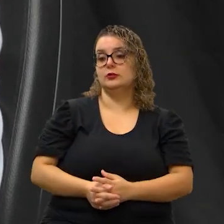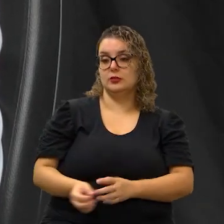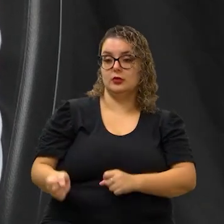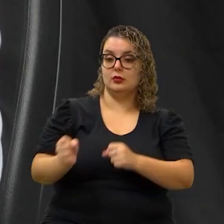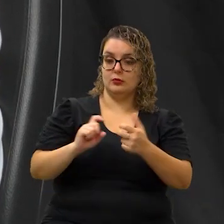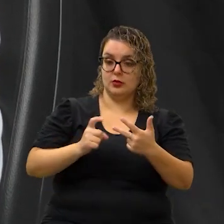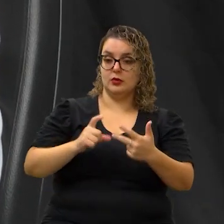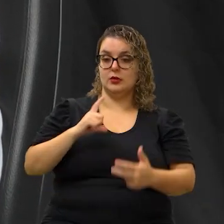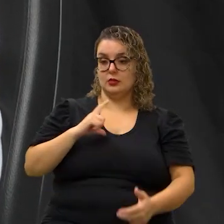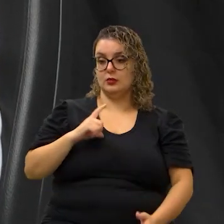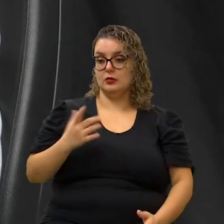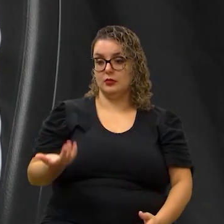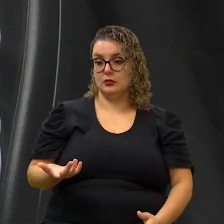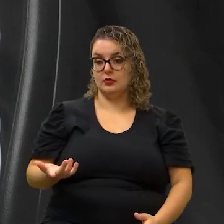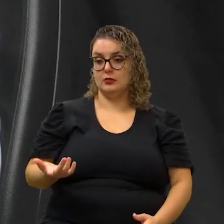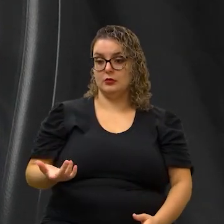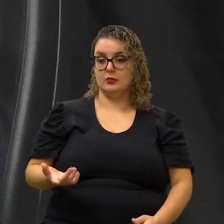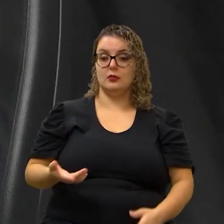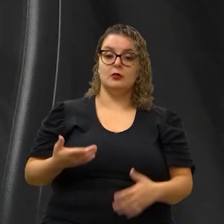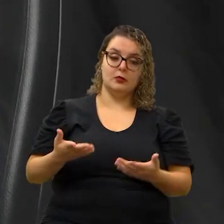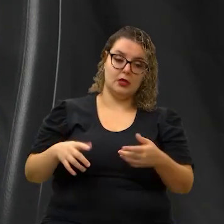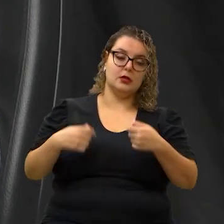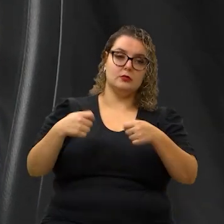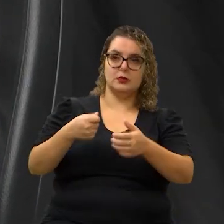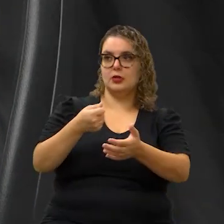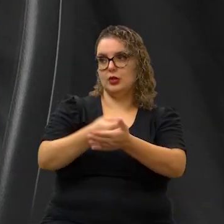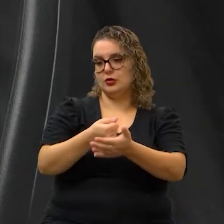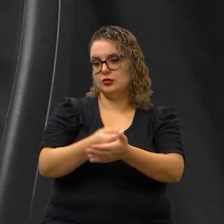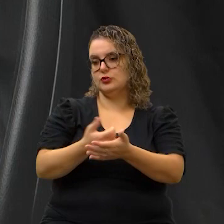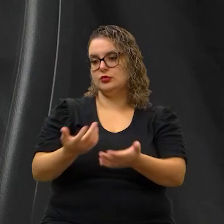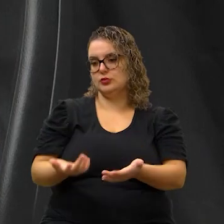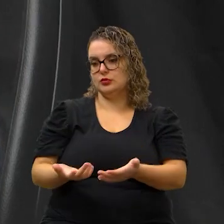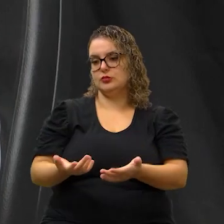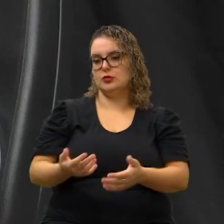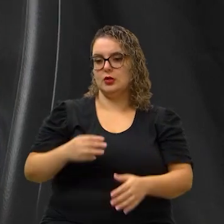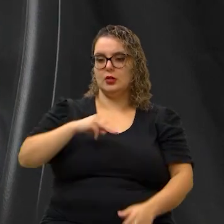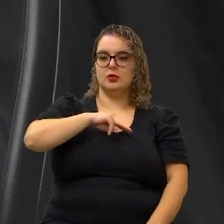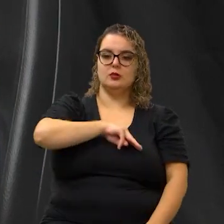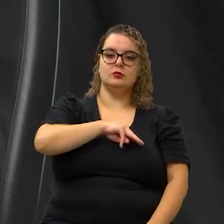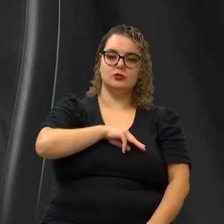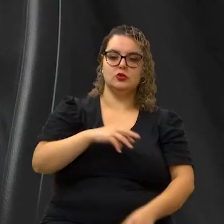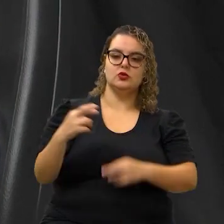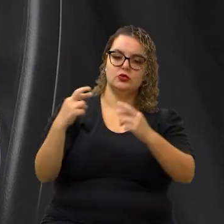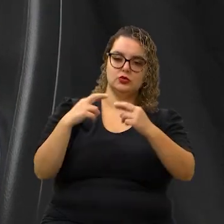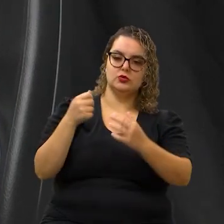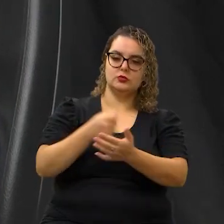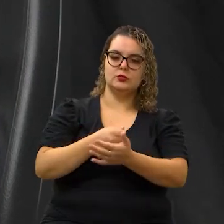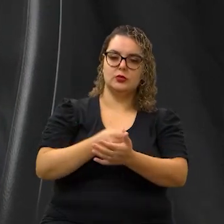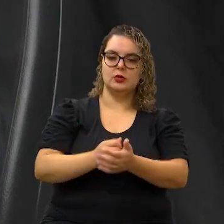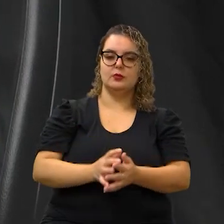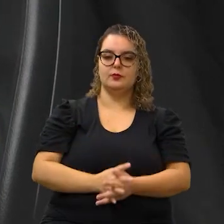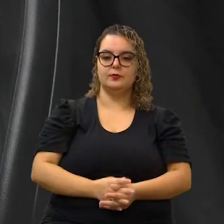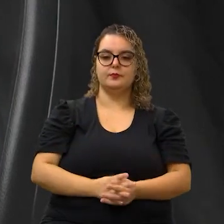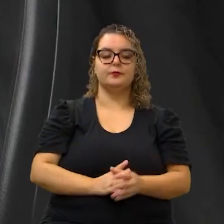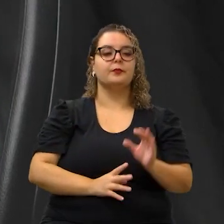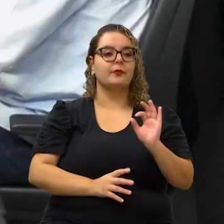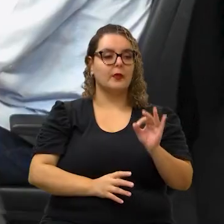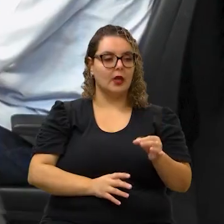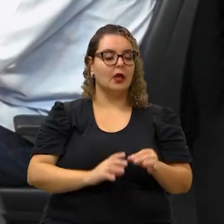limitações que o Poder Executivo tem, mas sem deixar de cumprir a sua missão de fiscalizar e